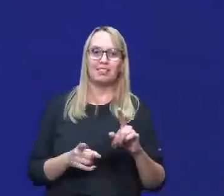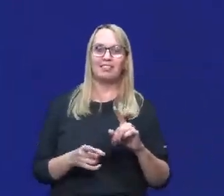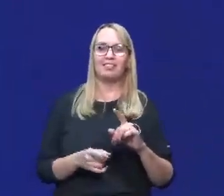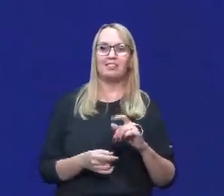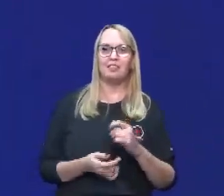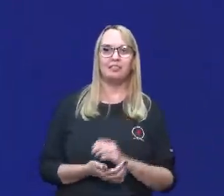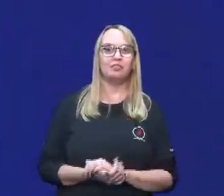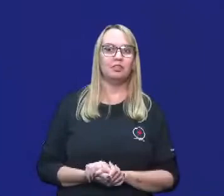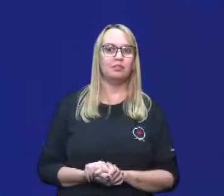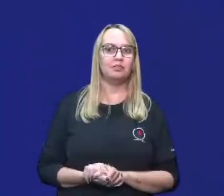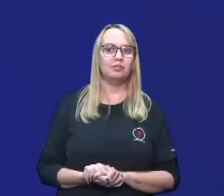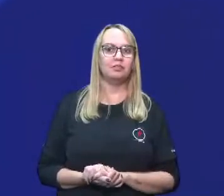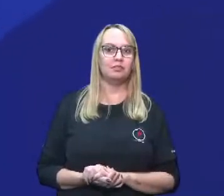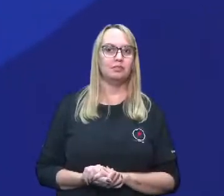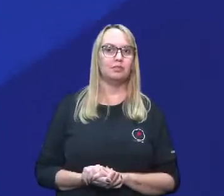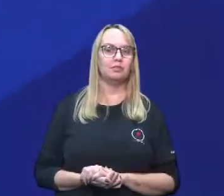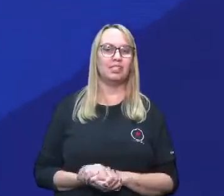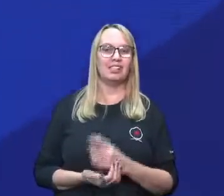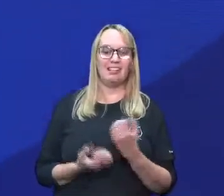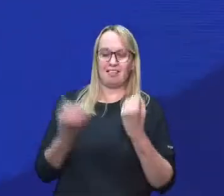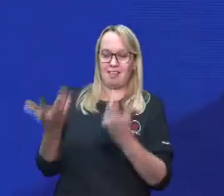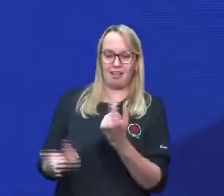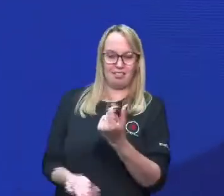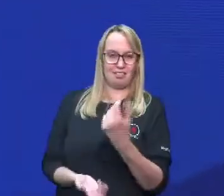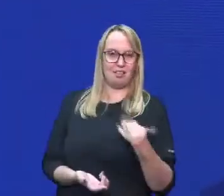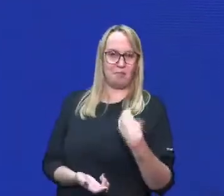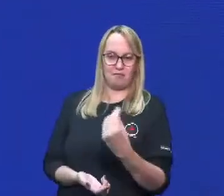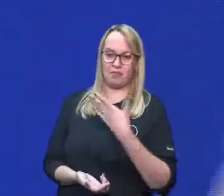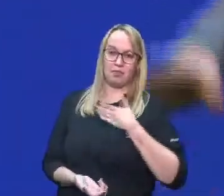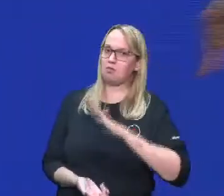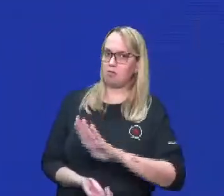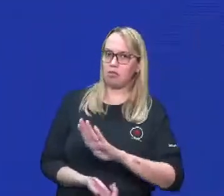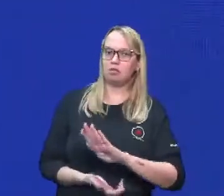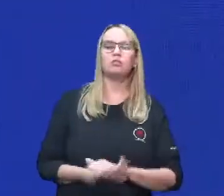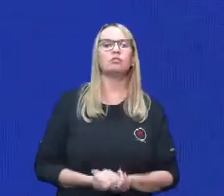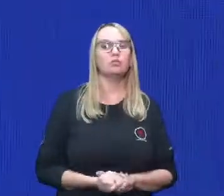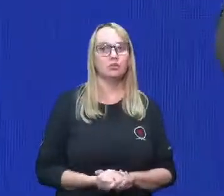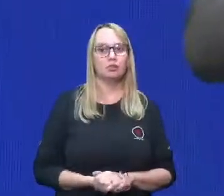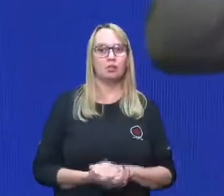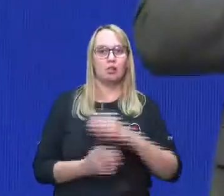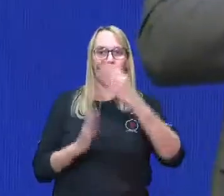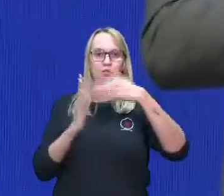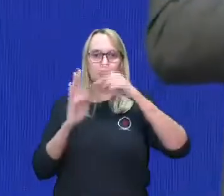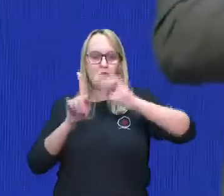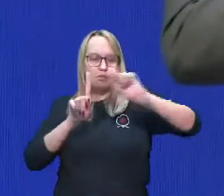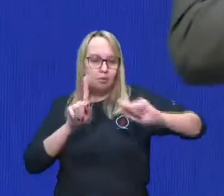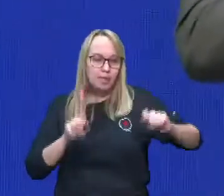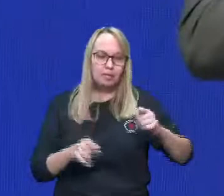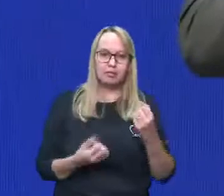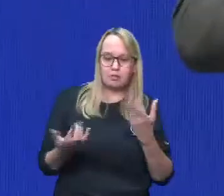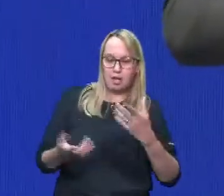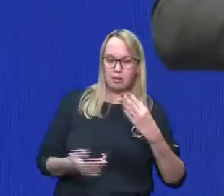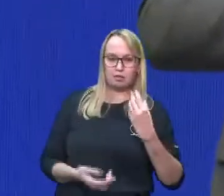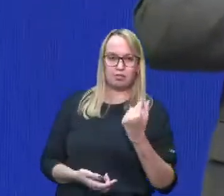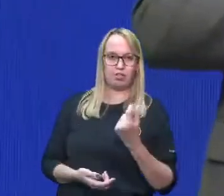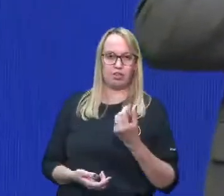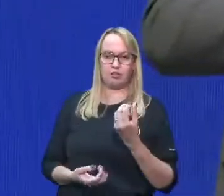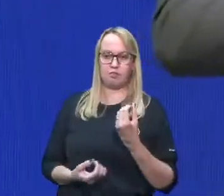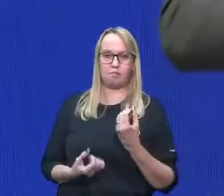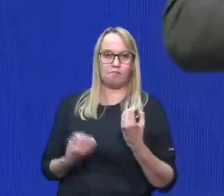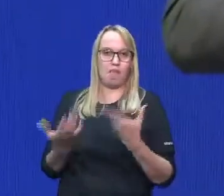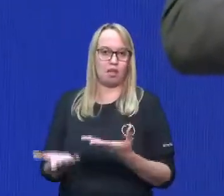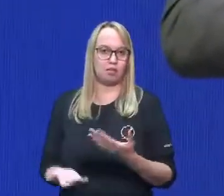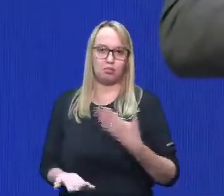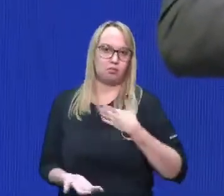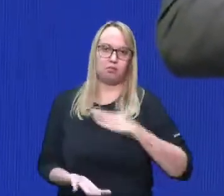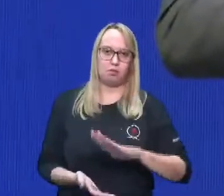anos atrás, e aí, um dia dormindo, botando ele para dormir, eu falei, Mateuzinho, o pai começou a trabalhar com 11